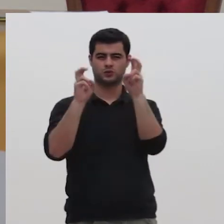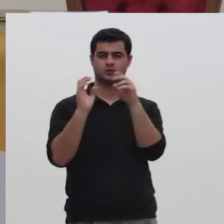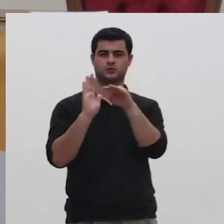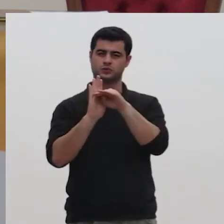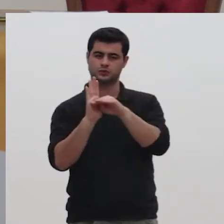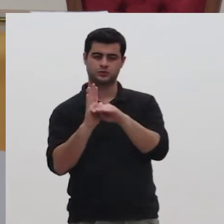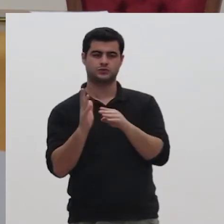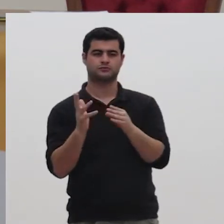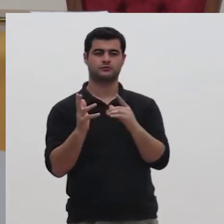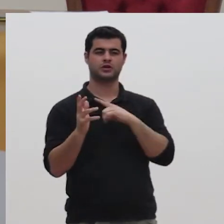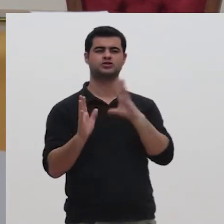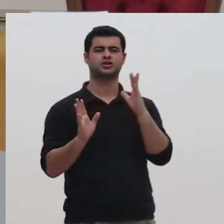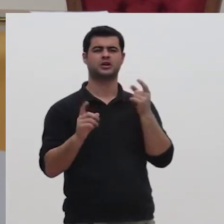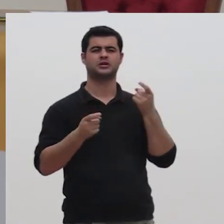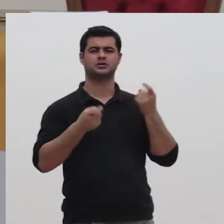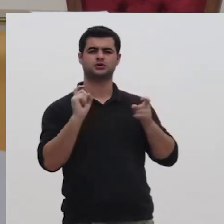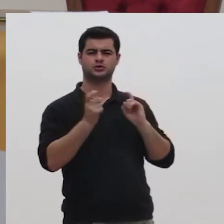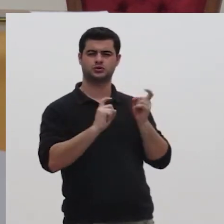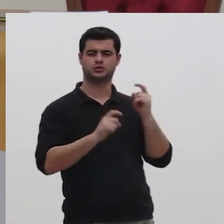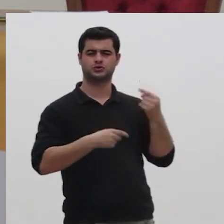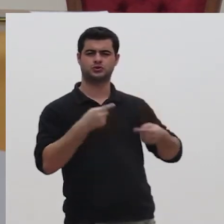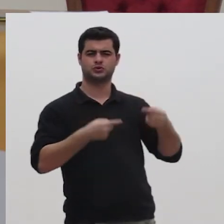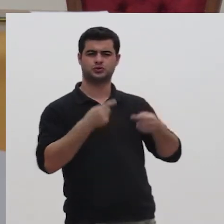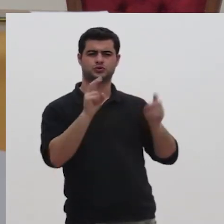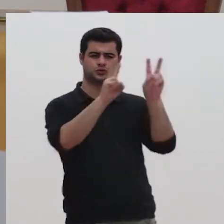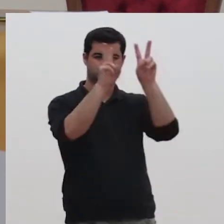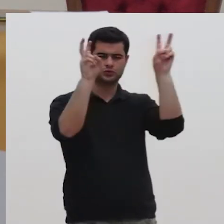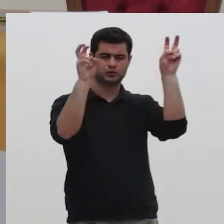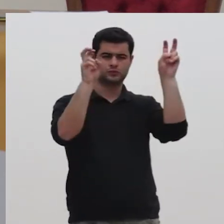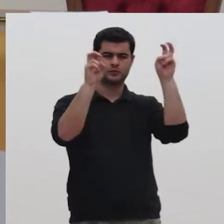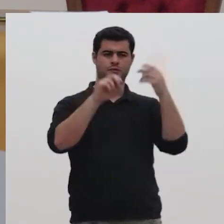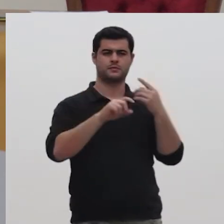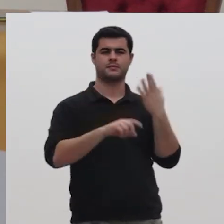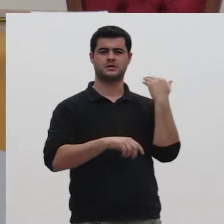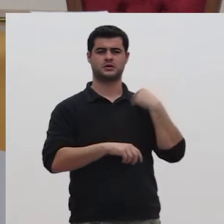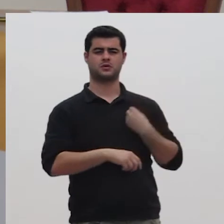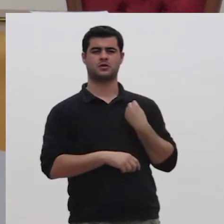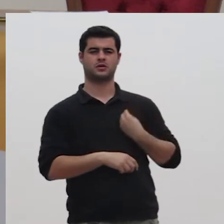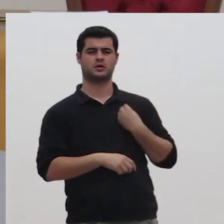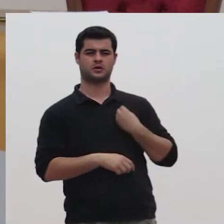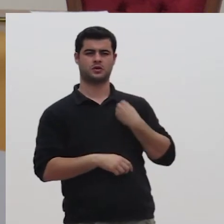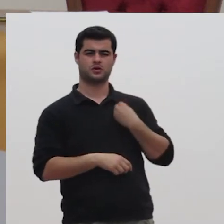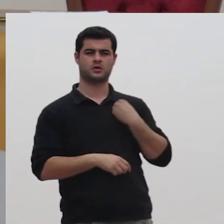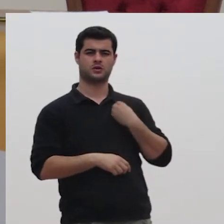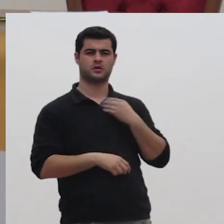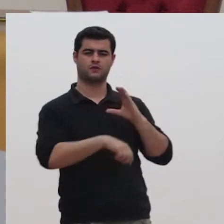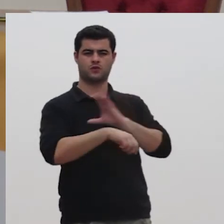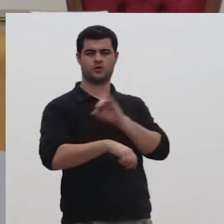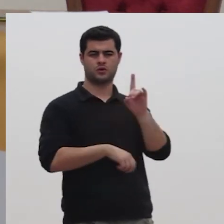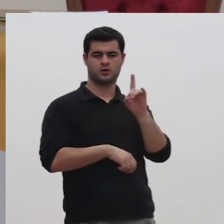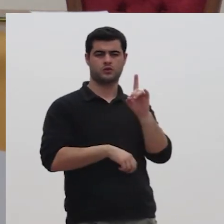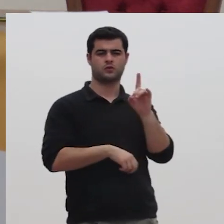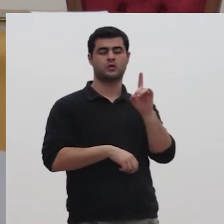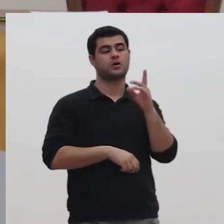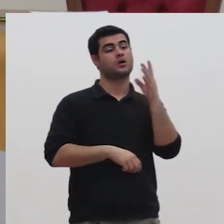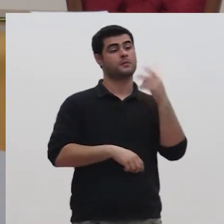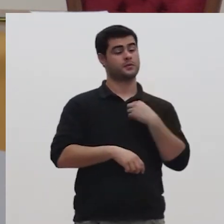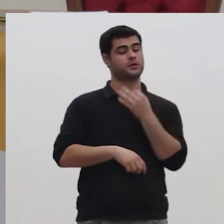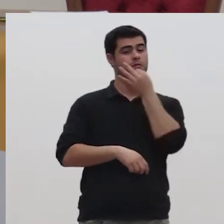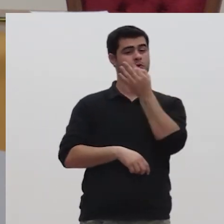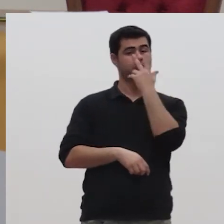a gente já discutiu, até na época que eu estava no Fórum de Coordenador de Pós-Graduação, foi discutida a resolução, eu acho que ela tem que